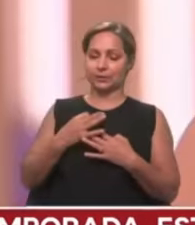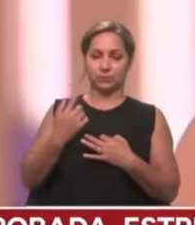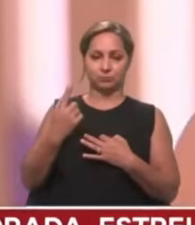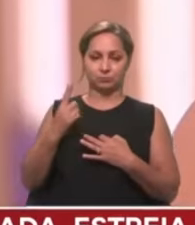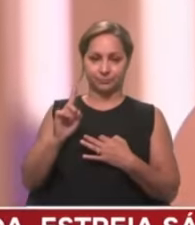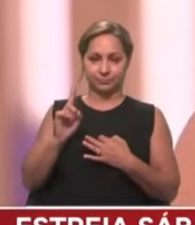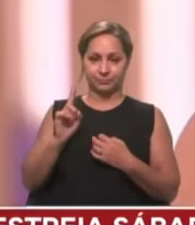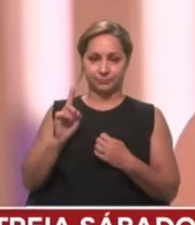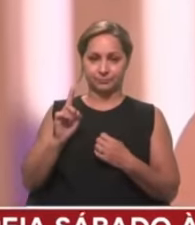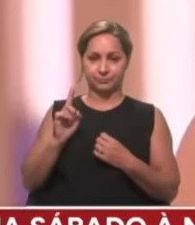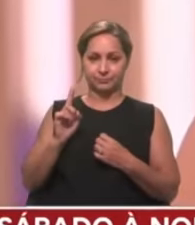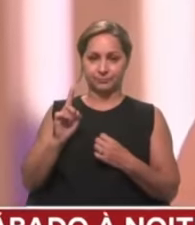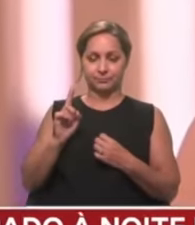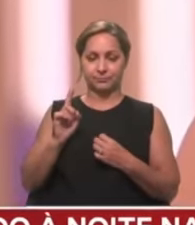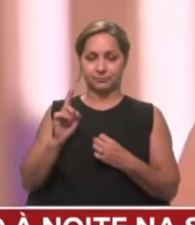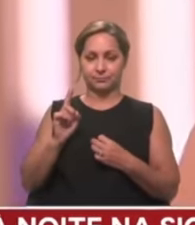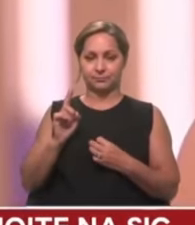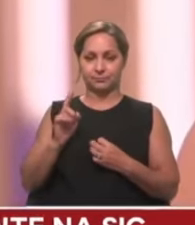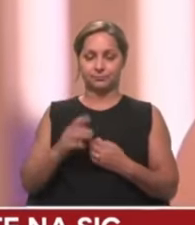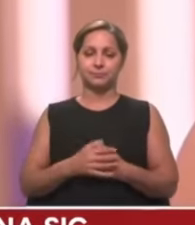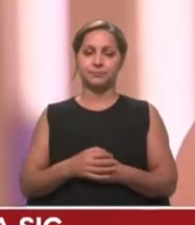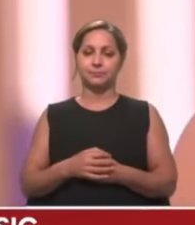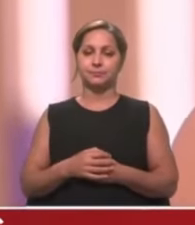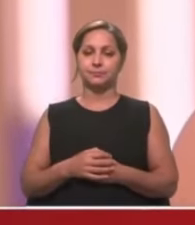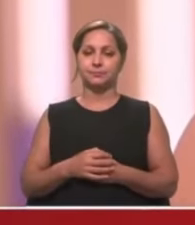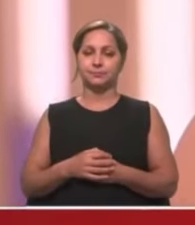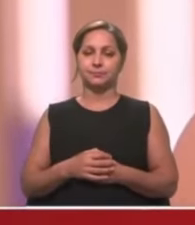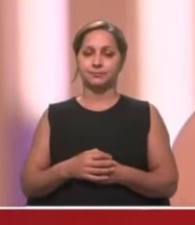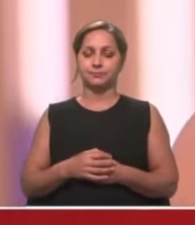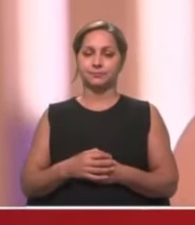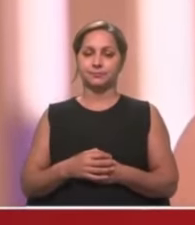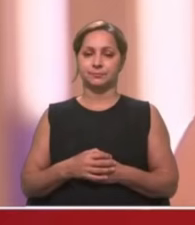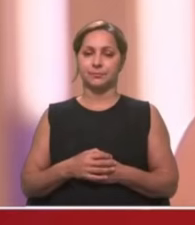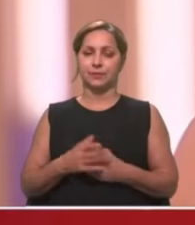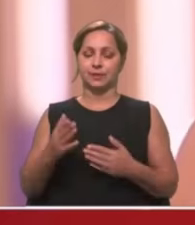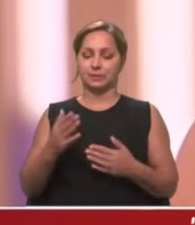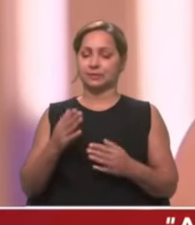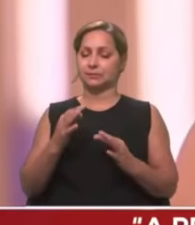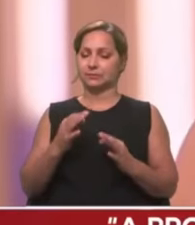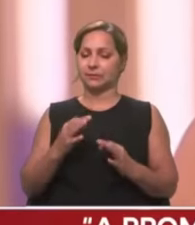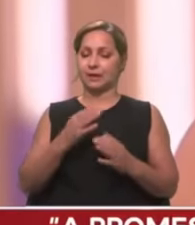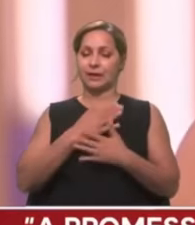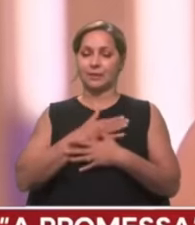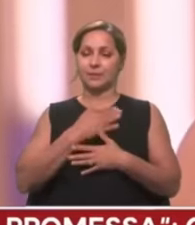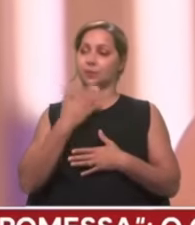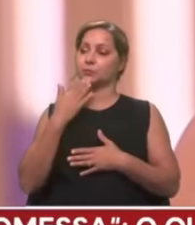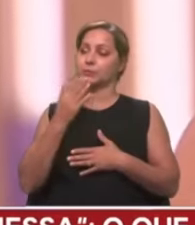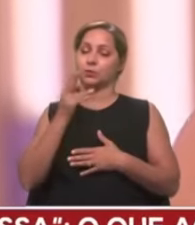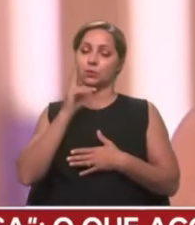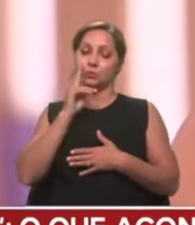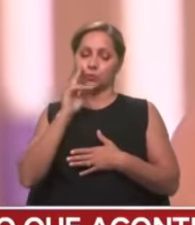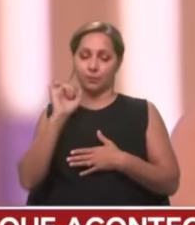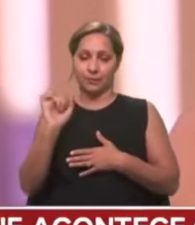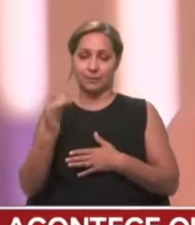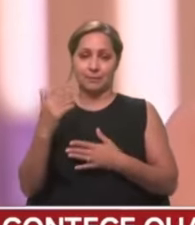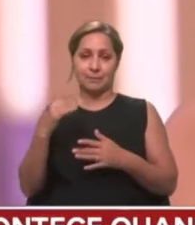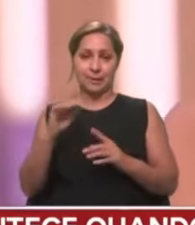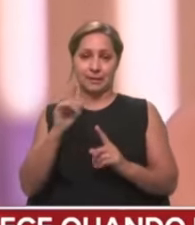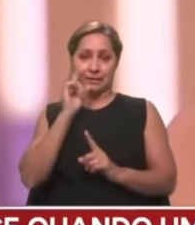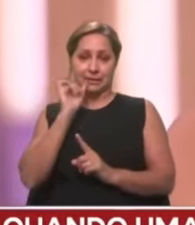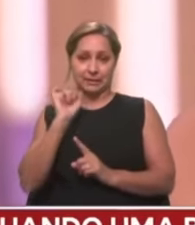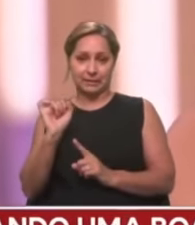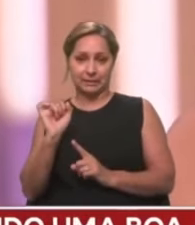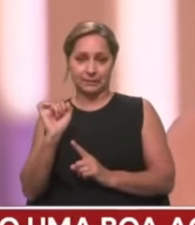não tinham tido a postura mais correta e pediram-lhe de facto desculpa mas o que é certo é que o Francisco